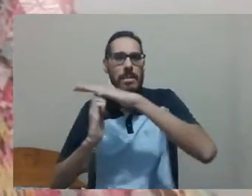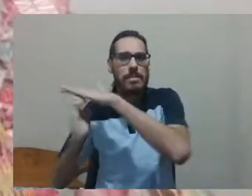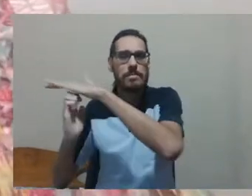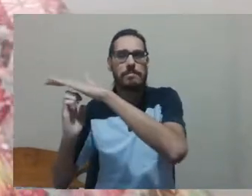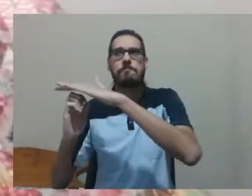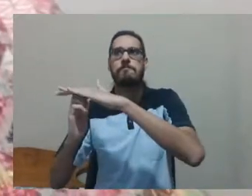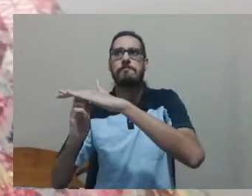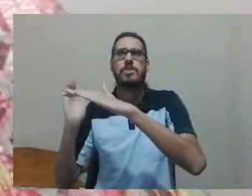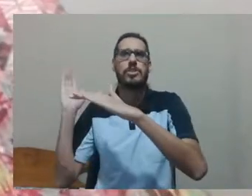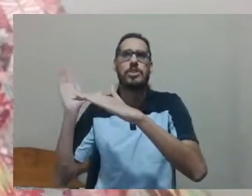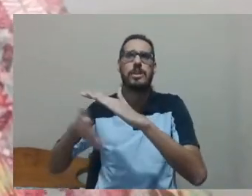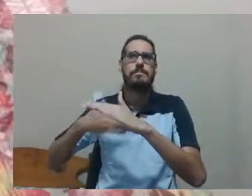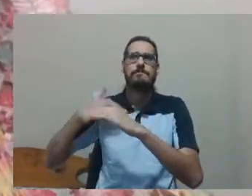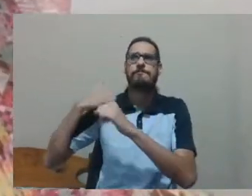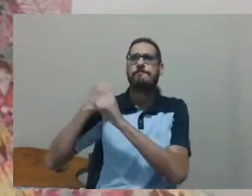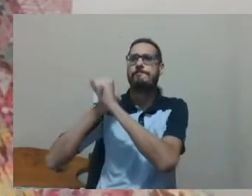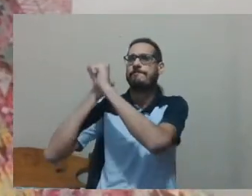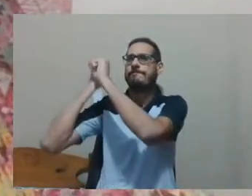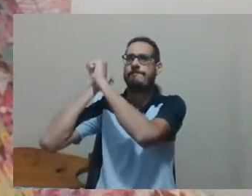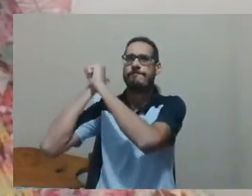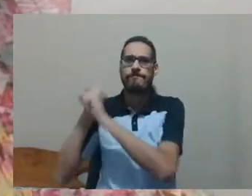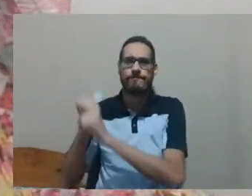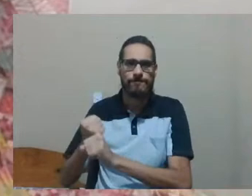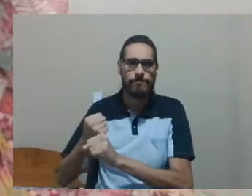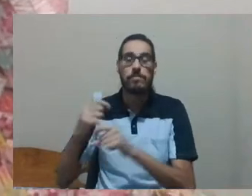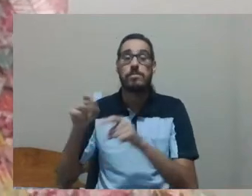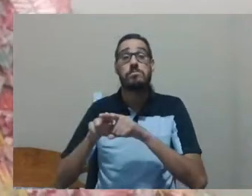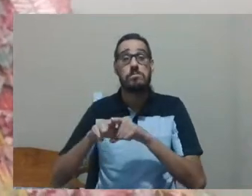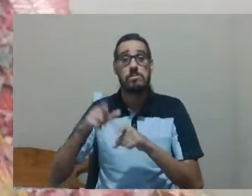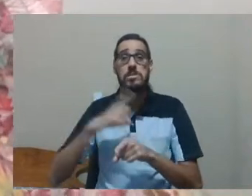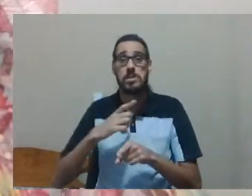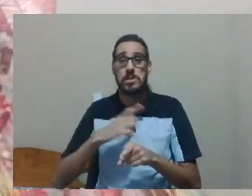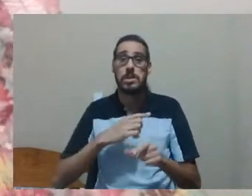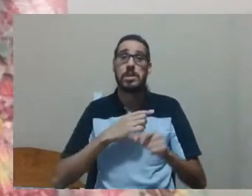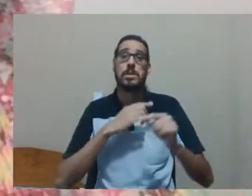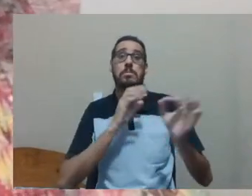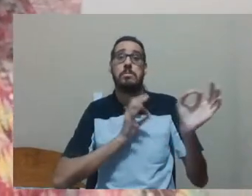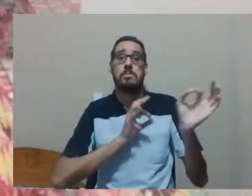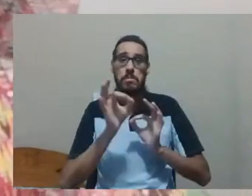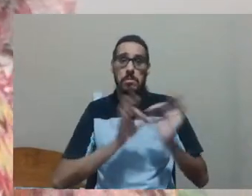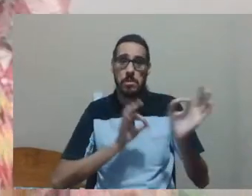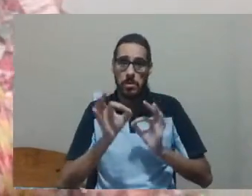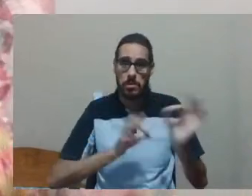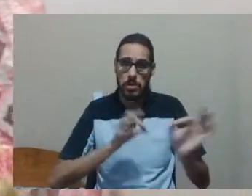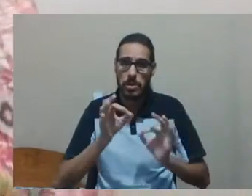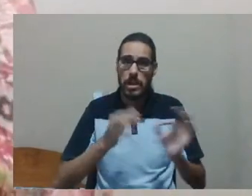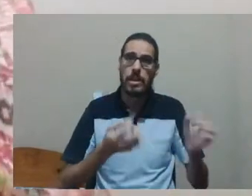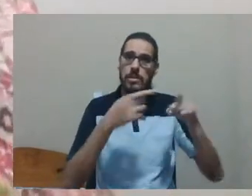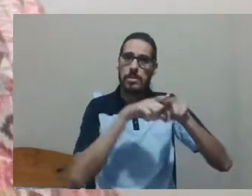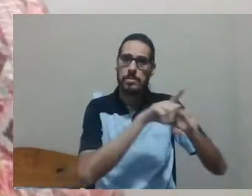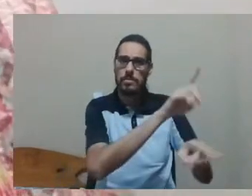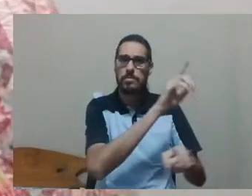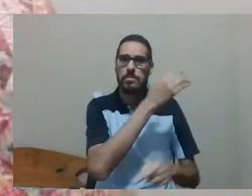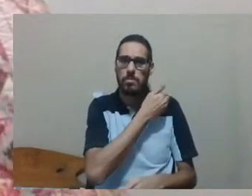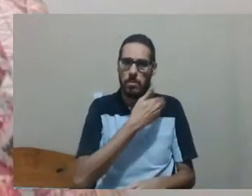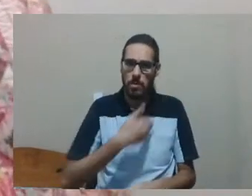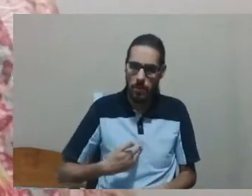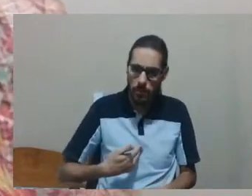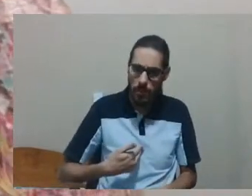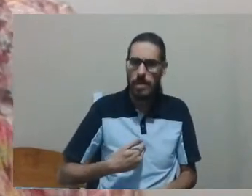vários anos, né? Nós temos também projetos com o governo via TED. Ou seja, nós